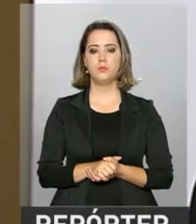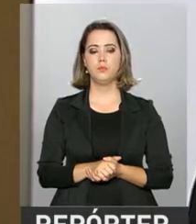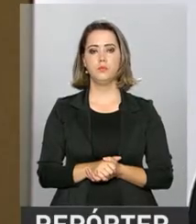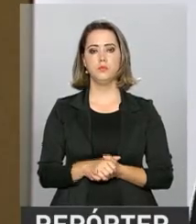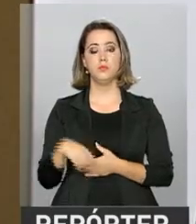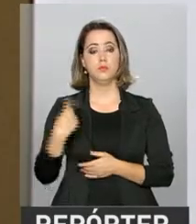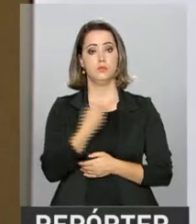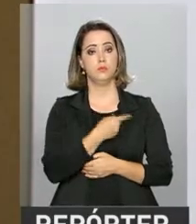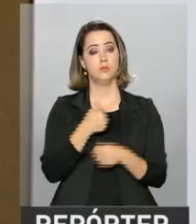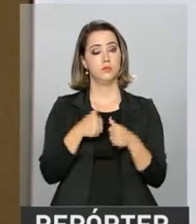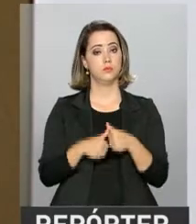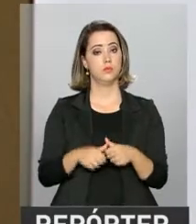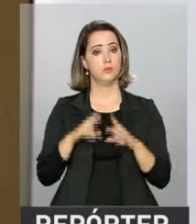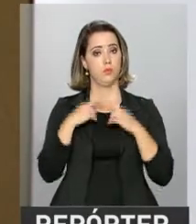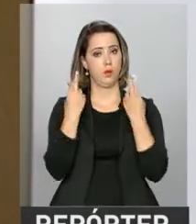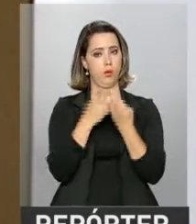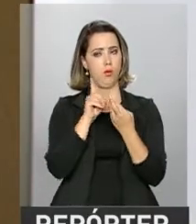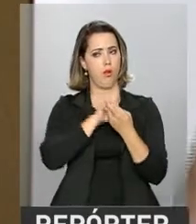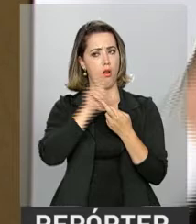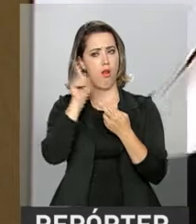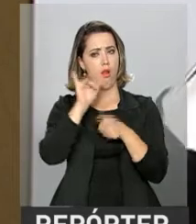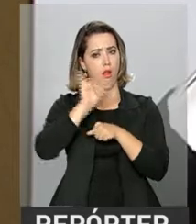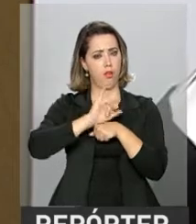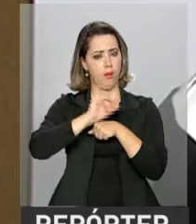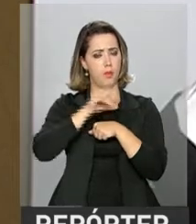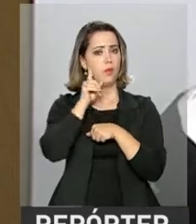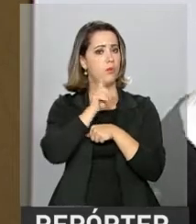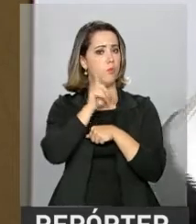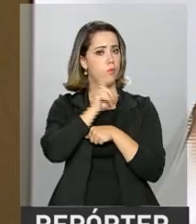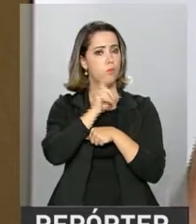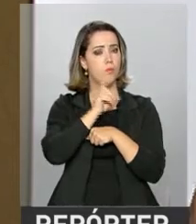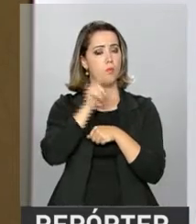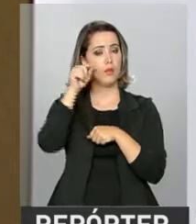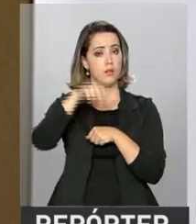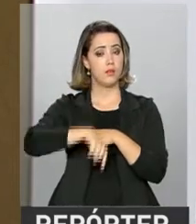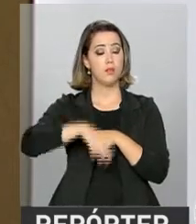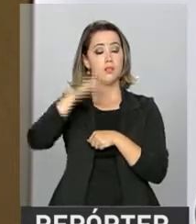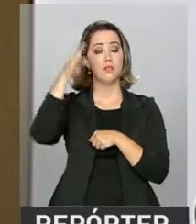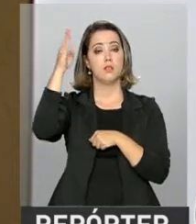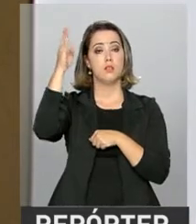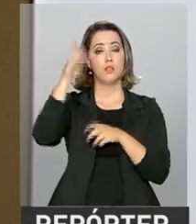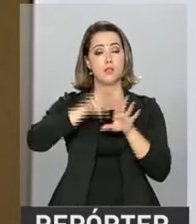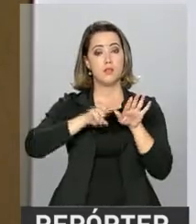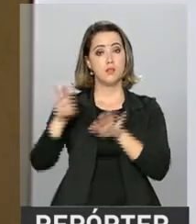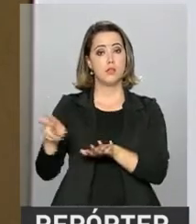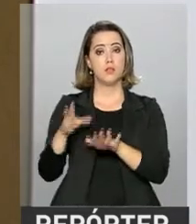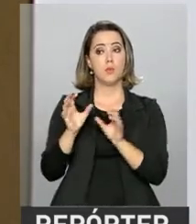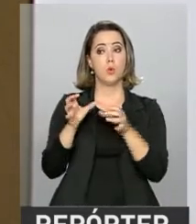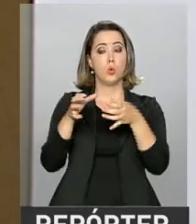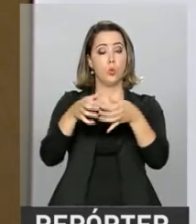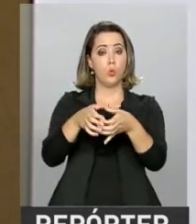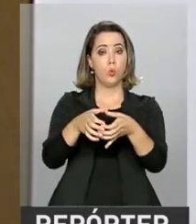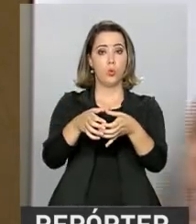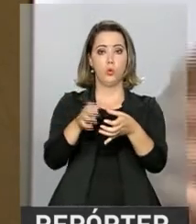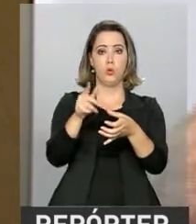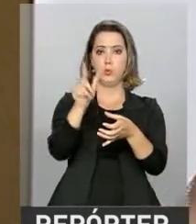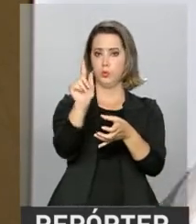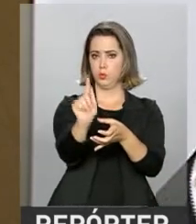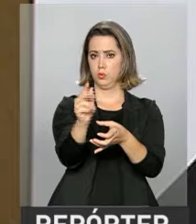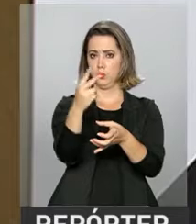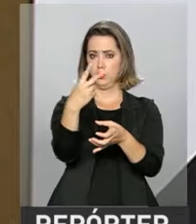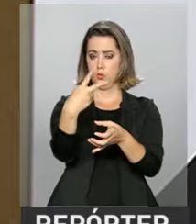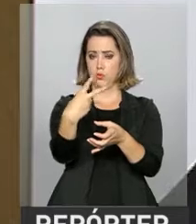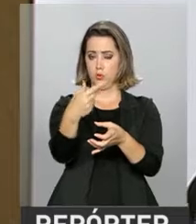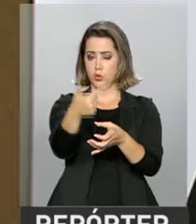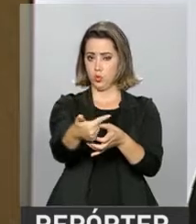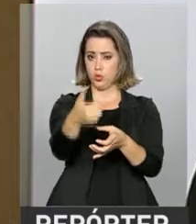Nós estaremos nos reunindo lá durante esta semana com membros do G20, que são os